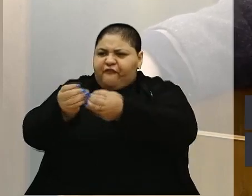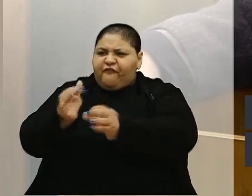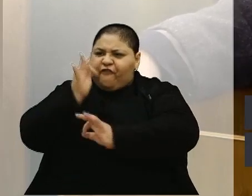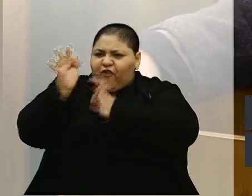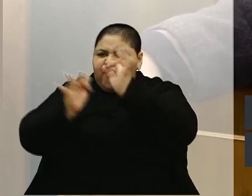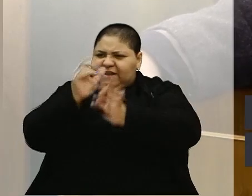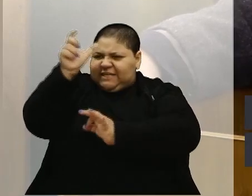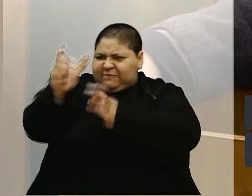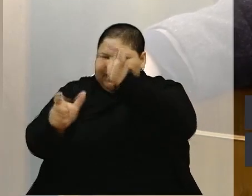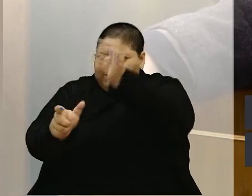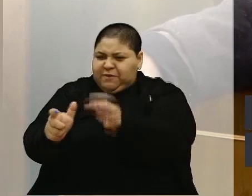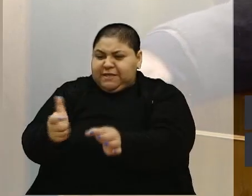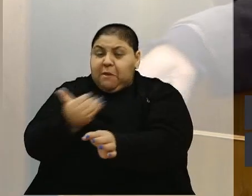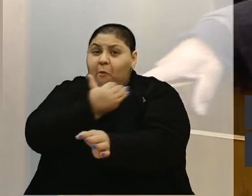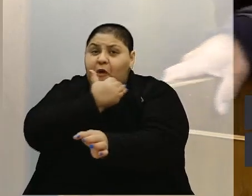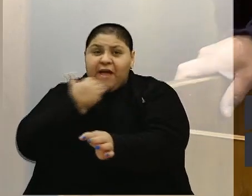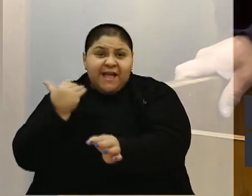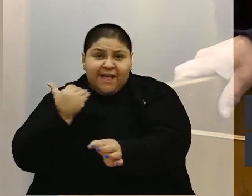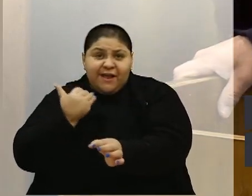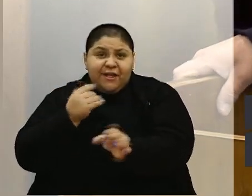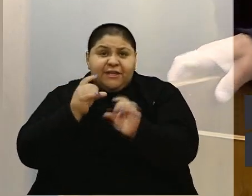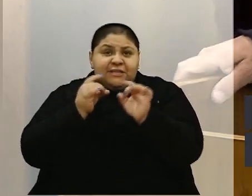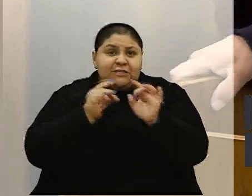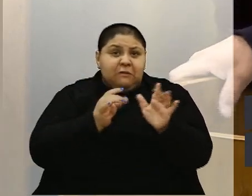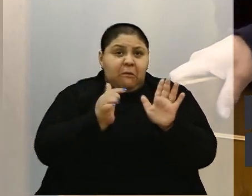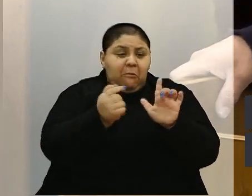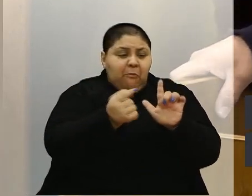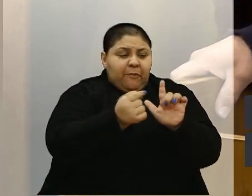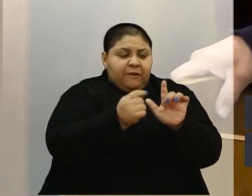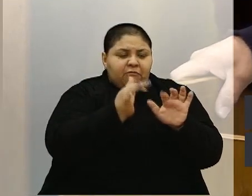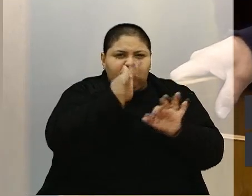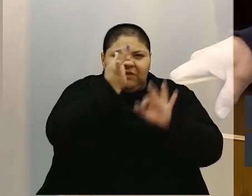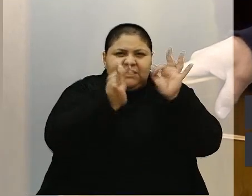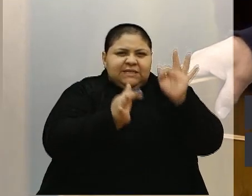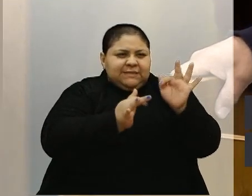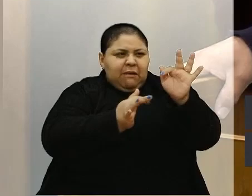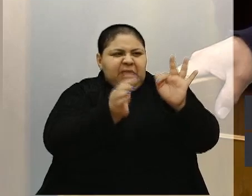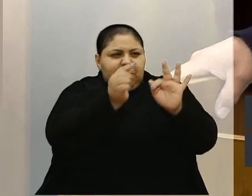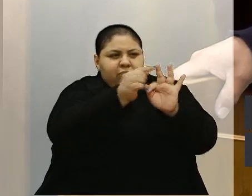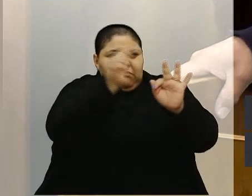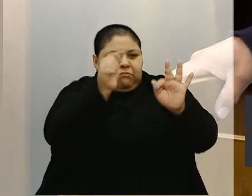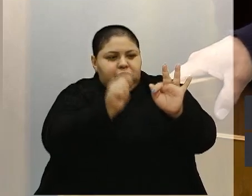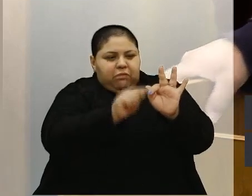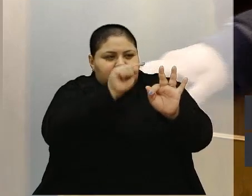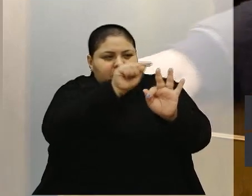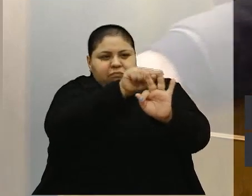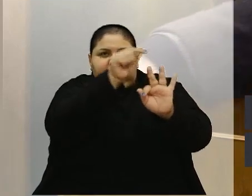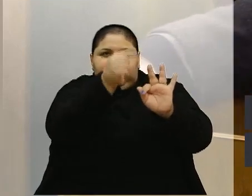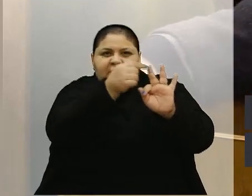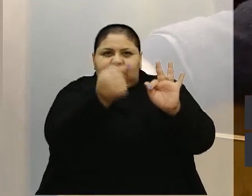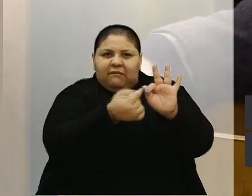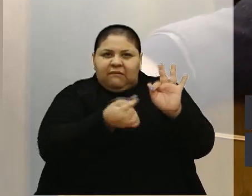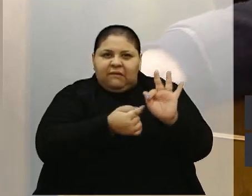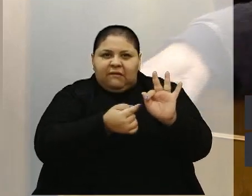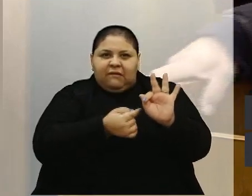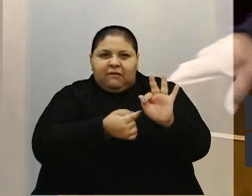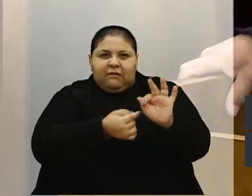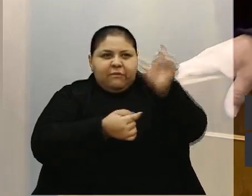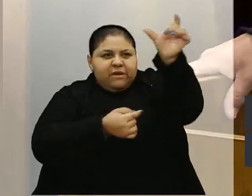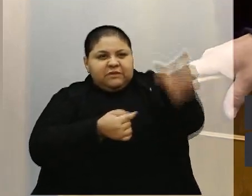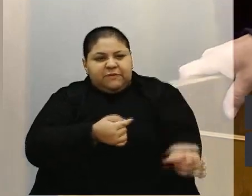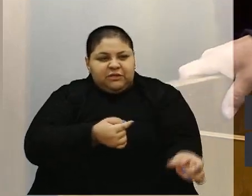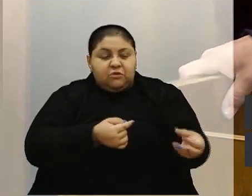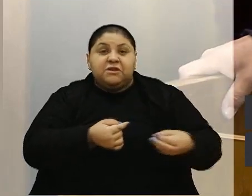espinho aos vivos. Não reconhecemos o que as pessoas fazem, nós devíamos reconhecer mais. No momento em que o Rio Grande passa por